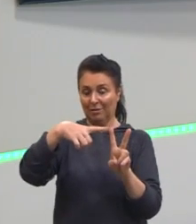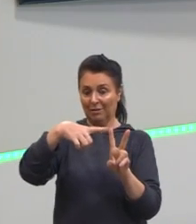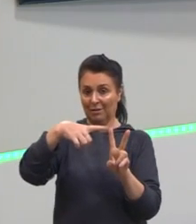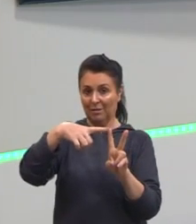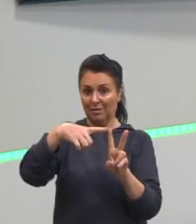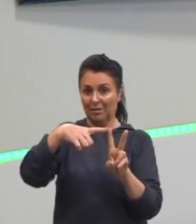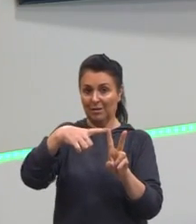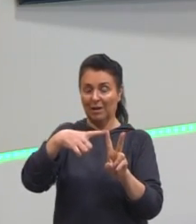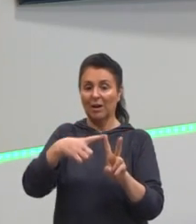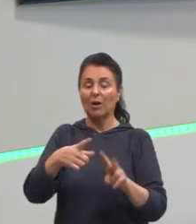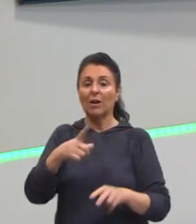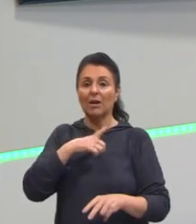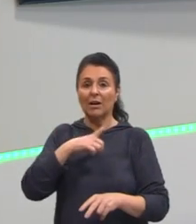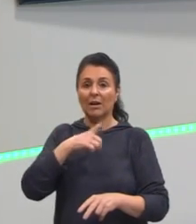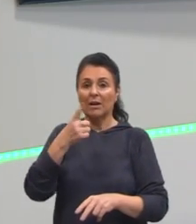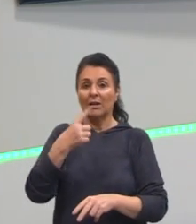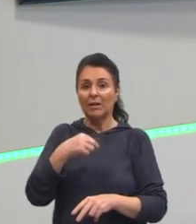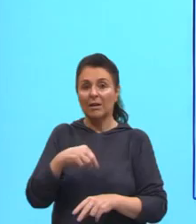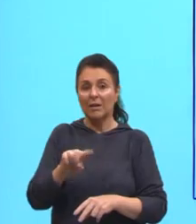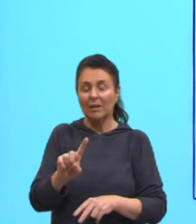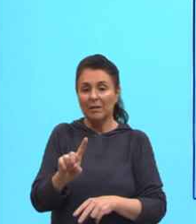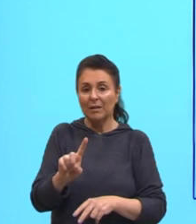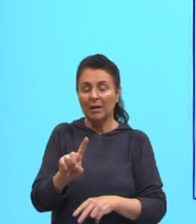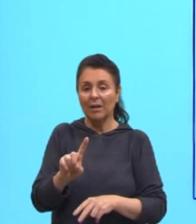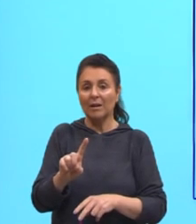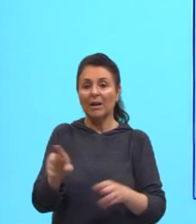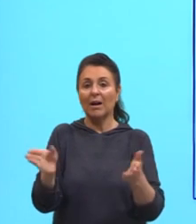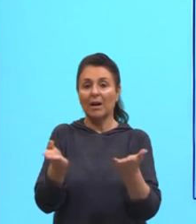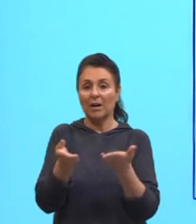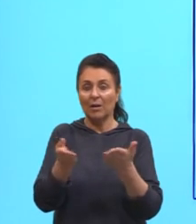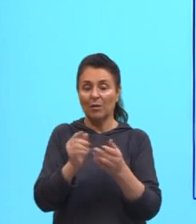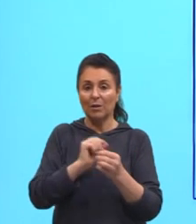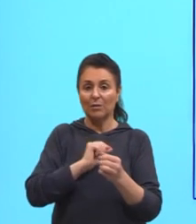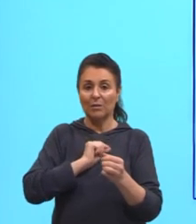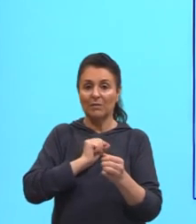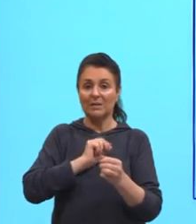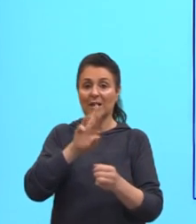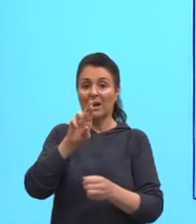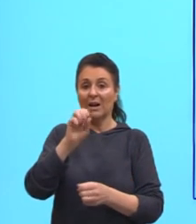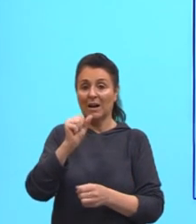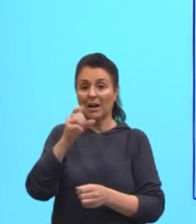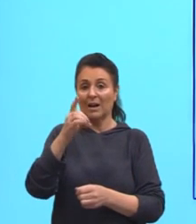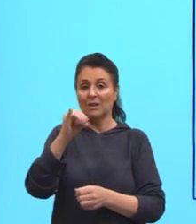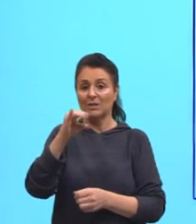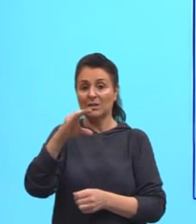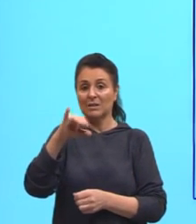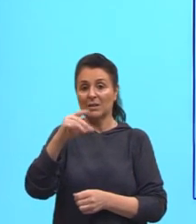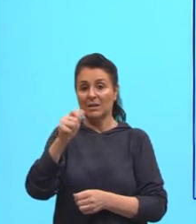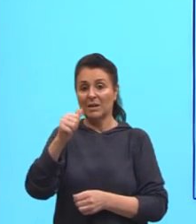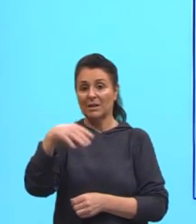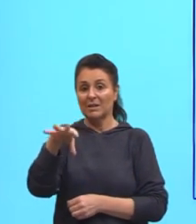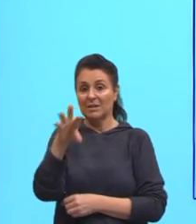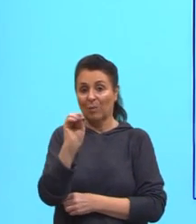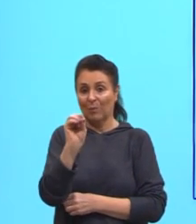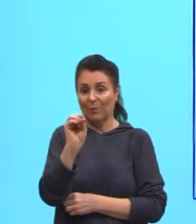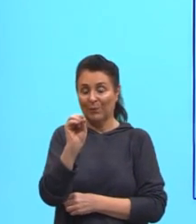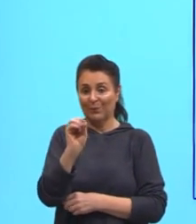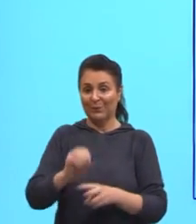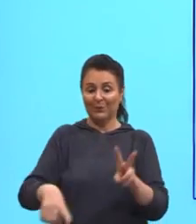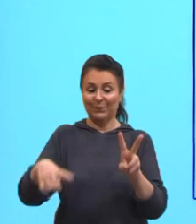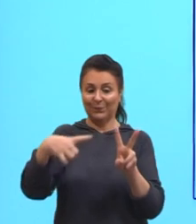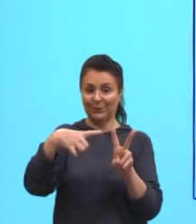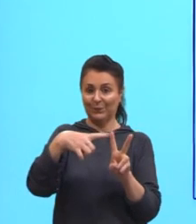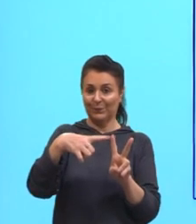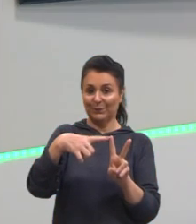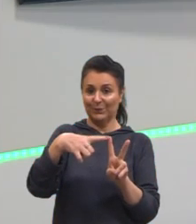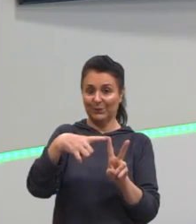com isso nós temos o que é Deixa então para entrar nas propriedades da radiciação tá então nós temos algumas é